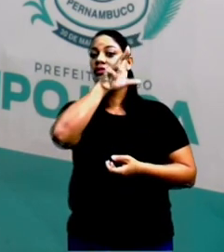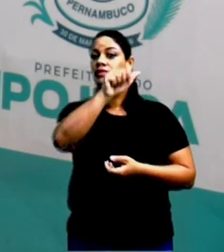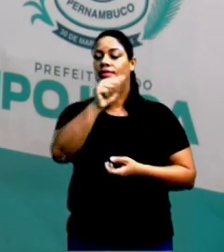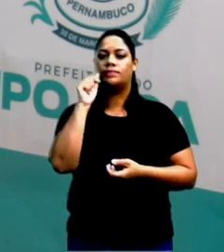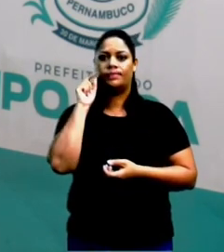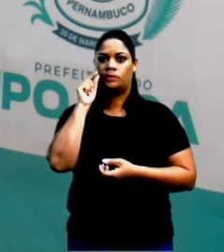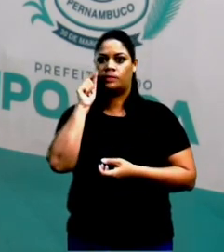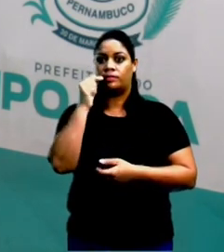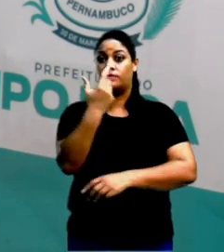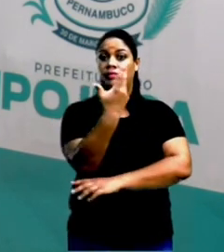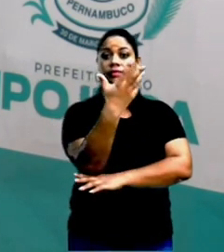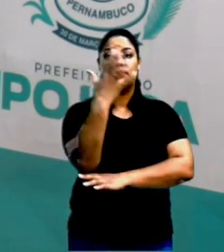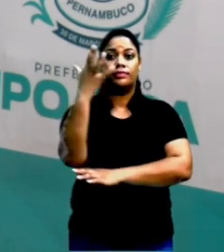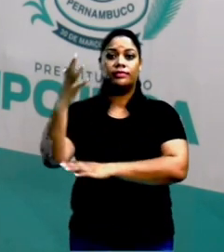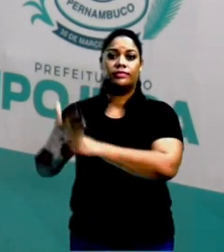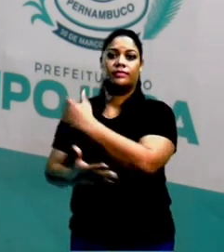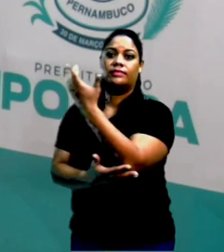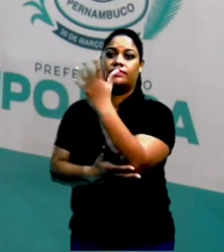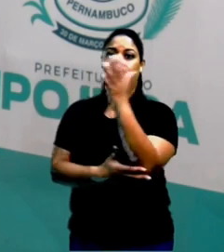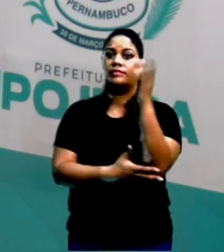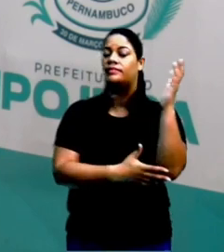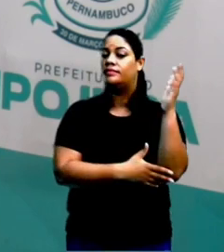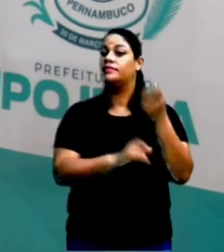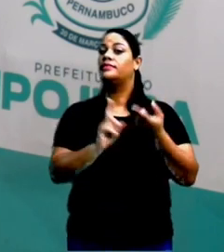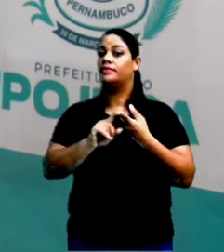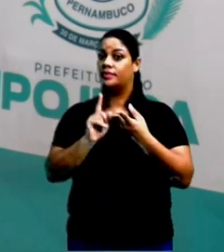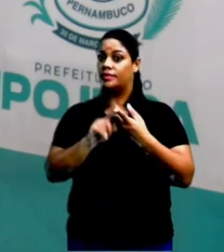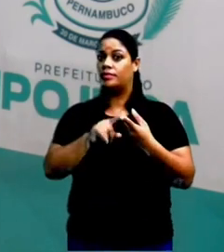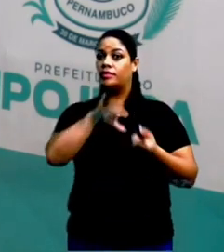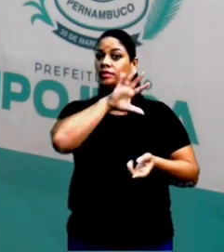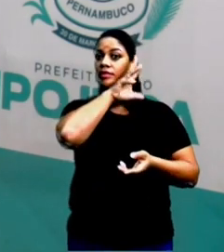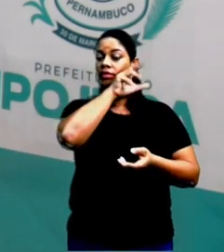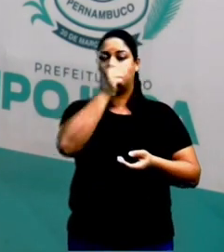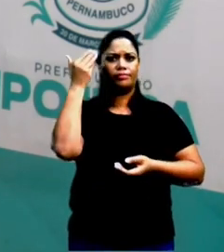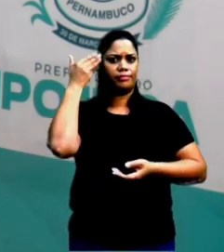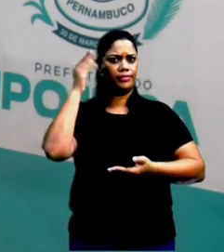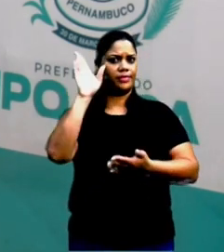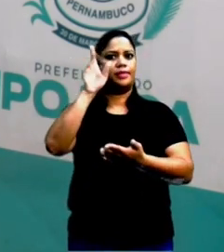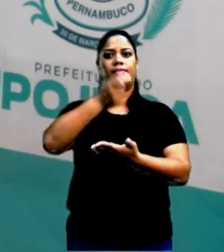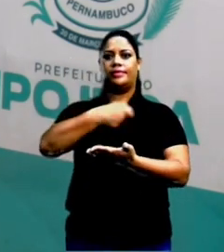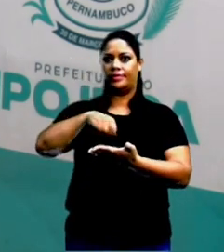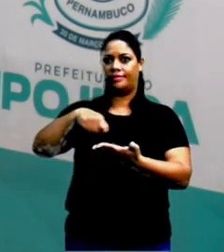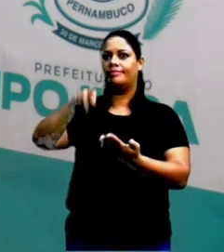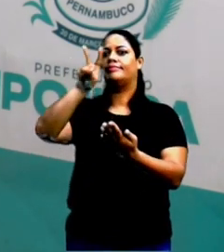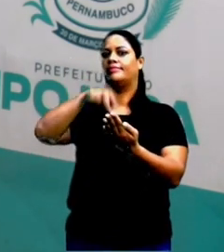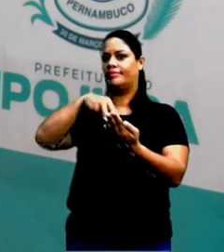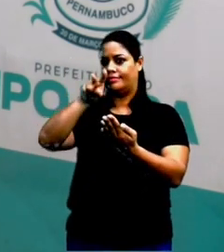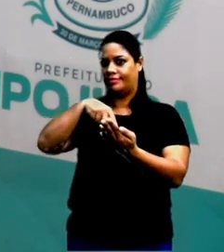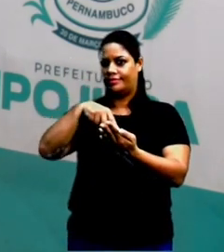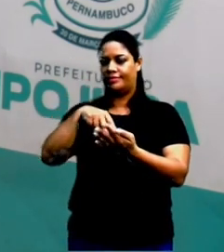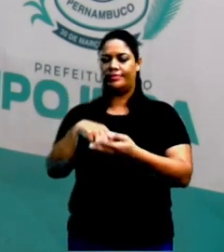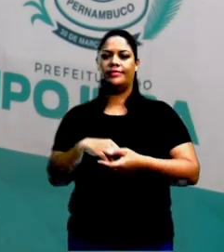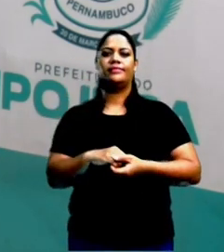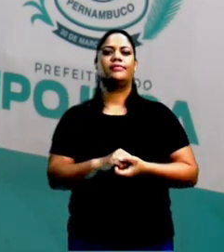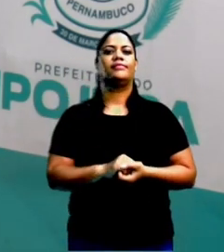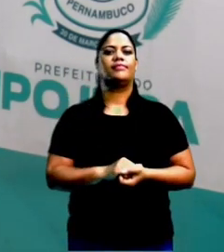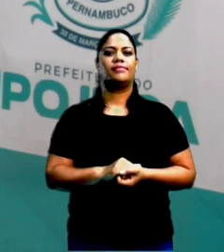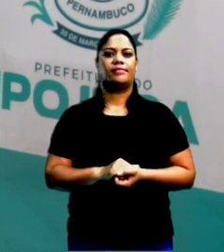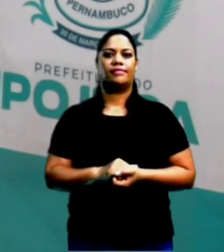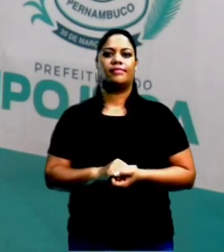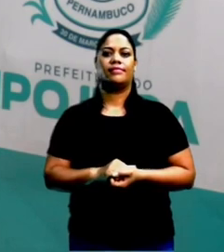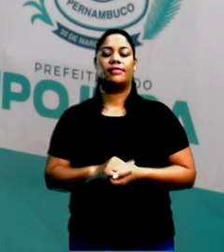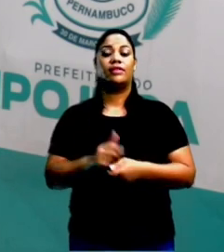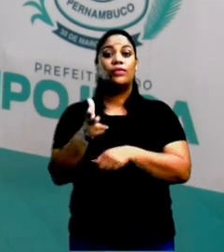na selva, e lemos também o leão que não sabia ler. Só que o leão que não sabia ler nem escrever, o vídeo é